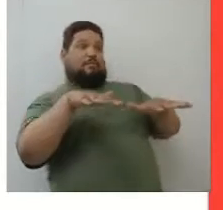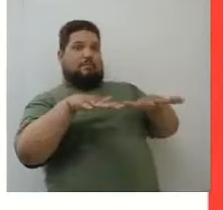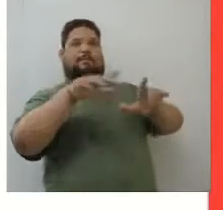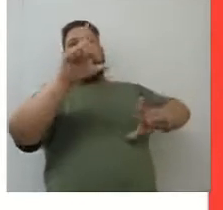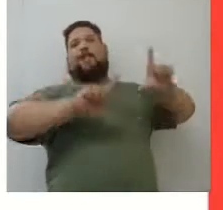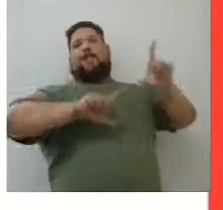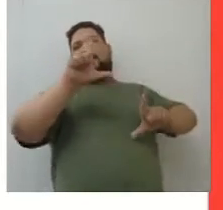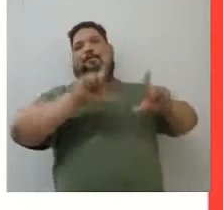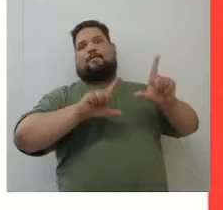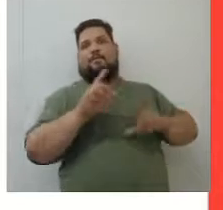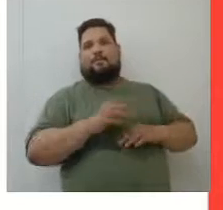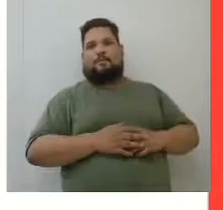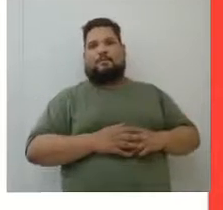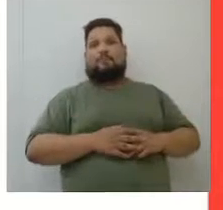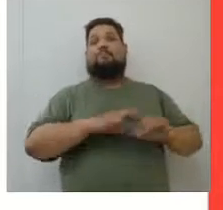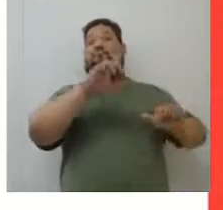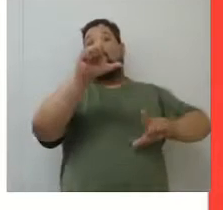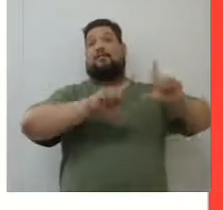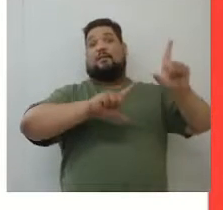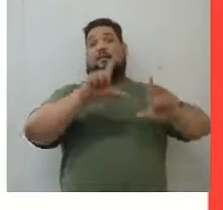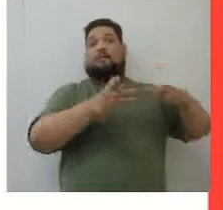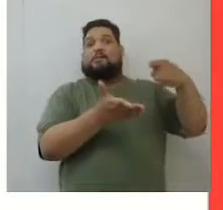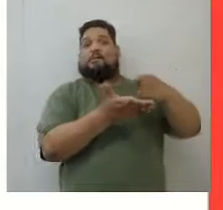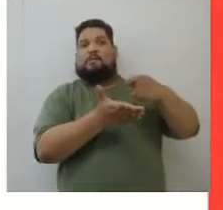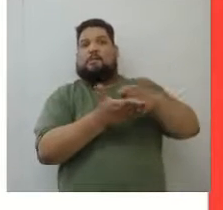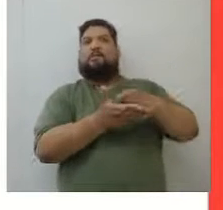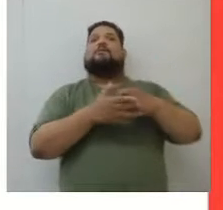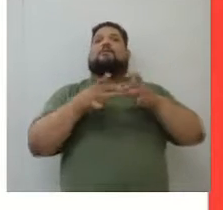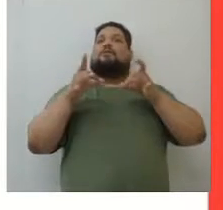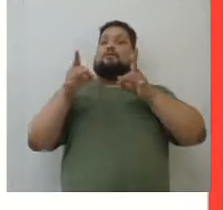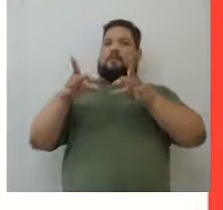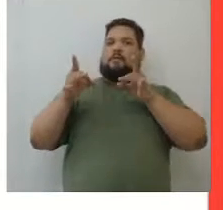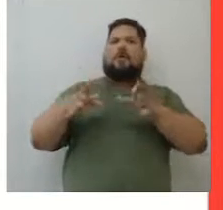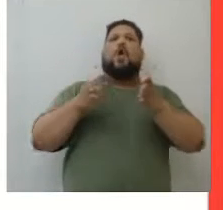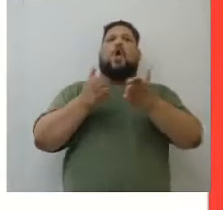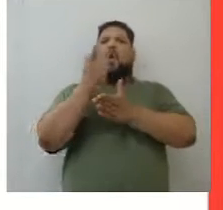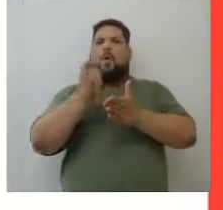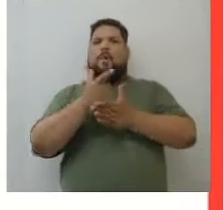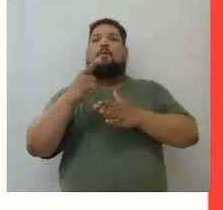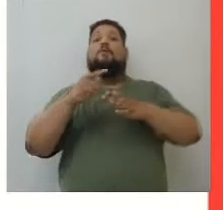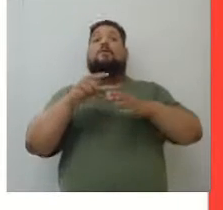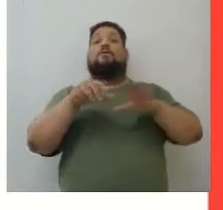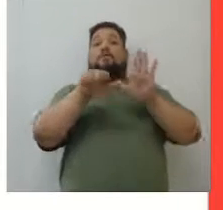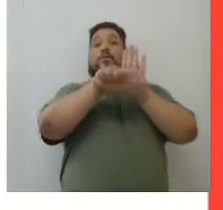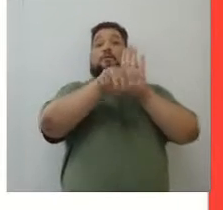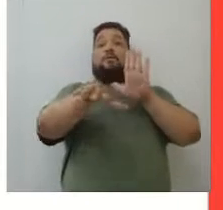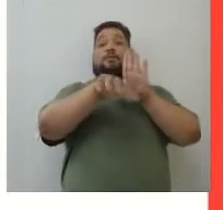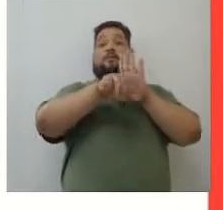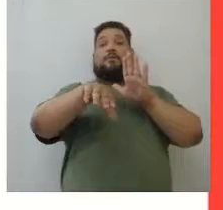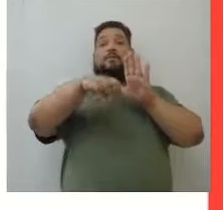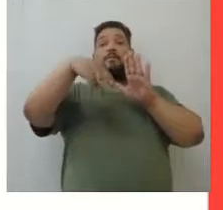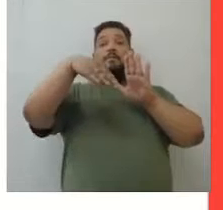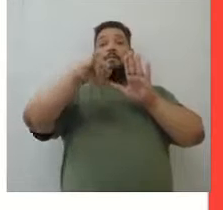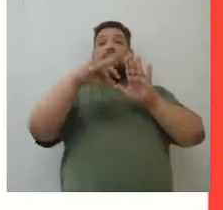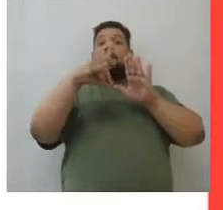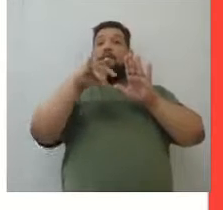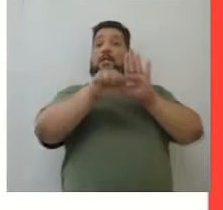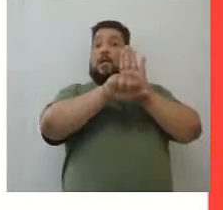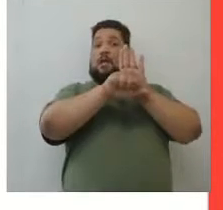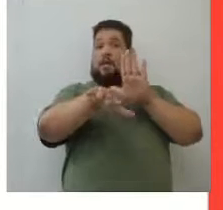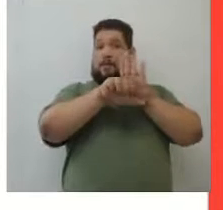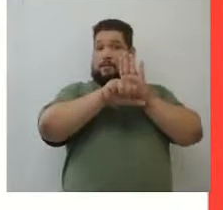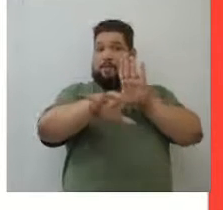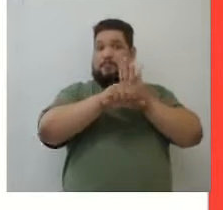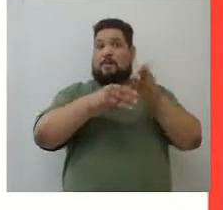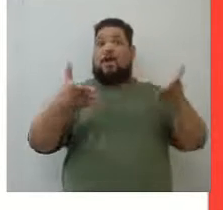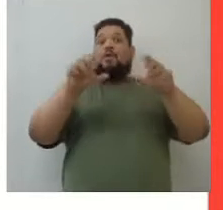à TV. Então a televisão exige que você compre, transforma a grande mídia, né? Que a televisão é chamada de grande mídia no sistema